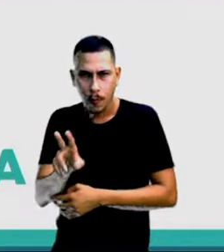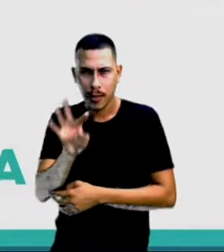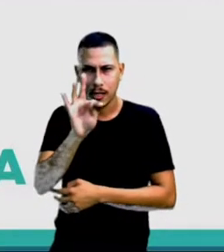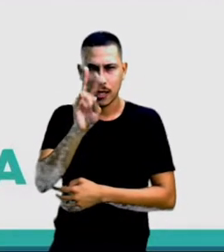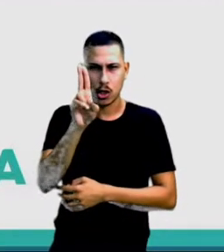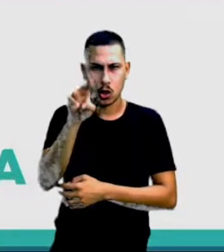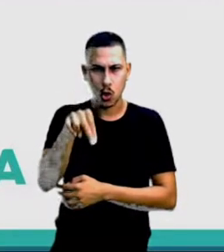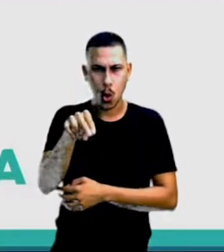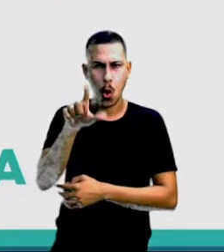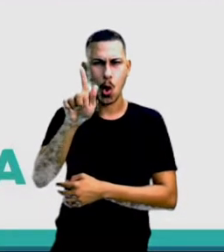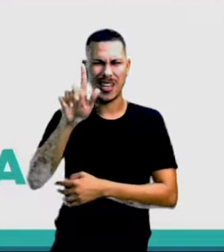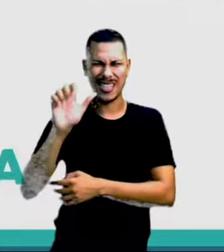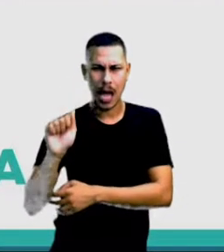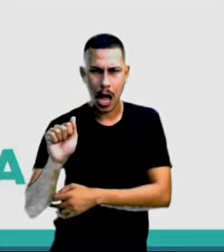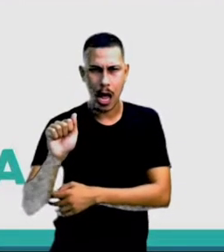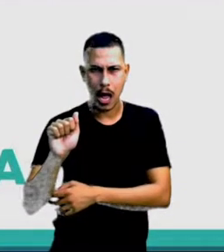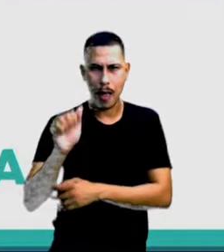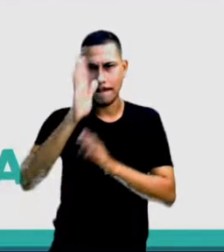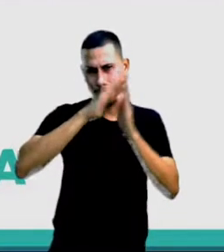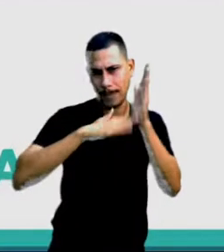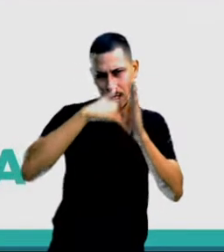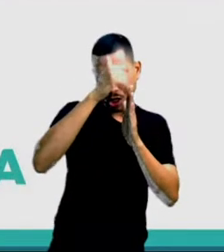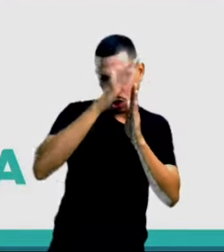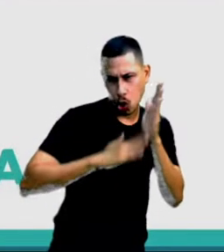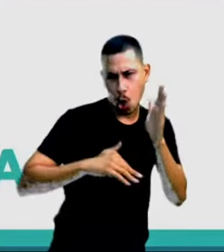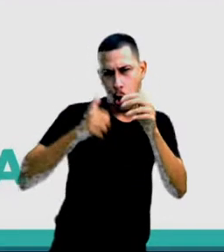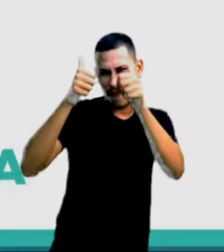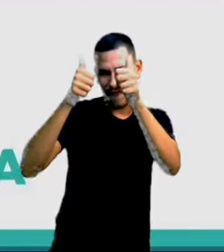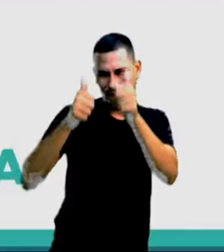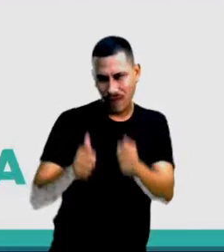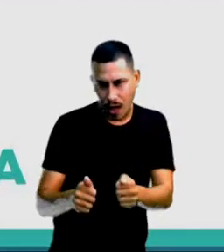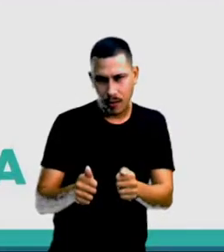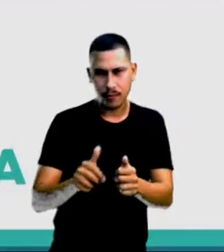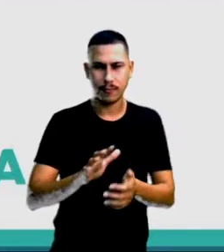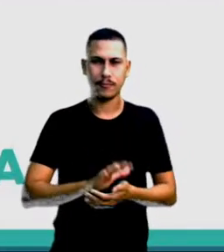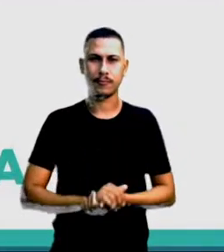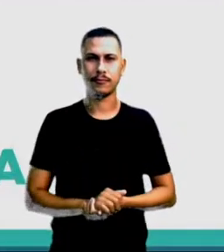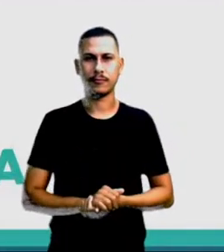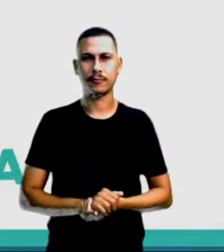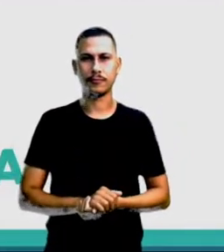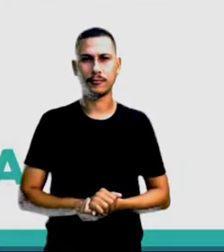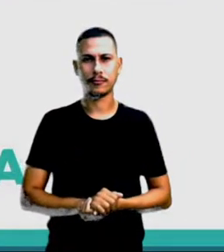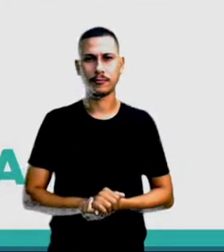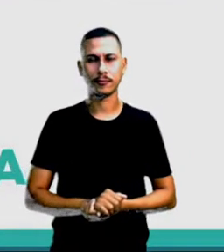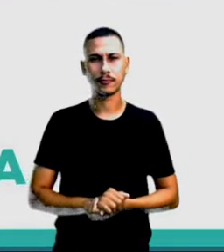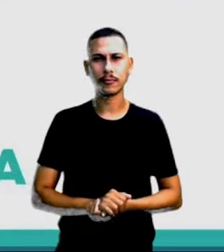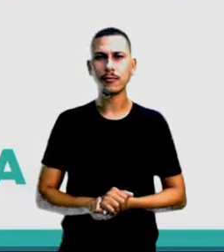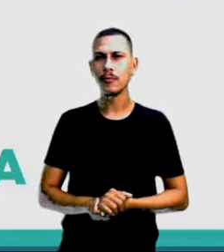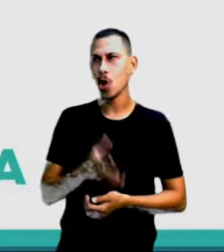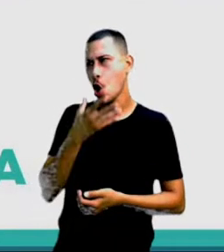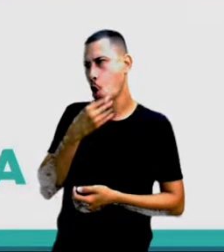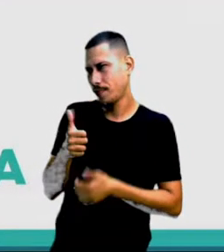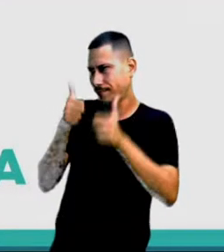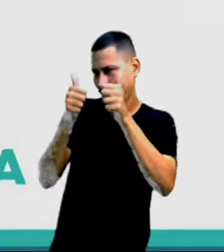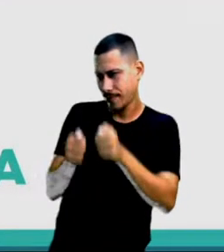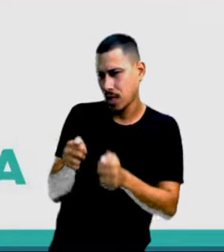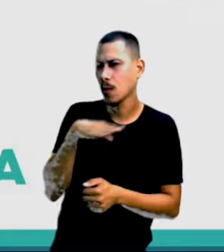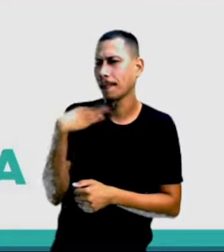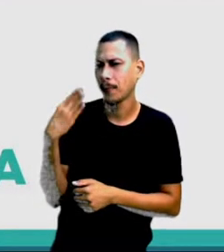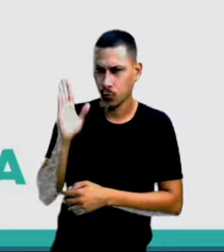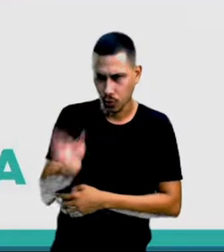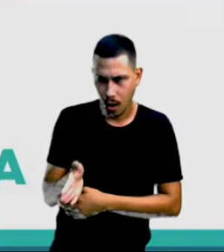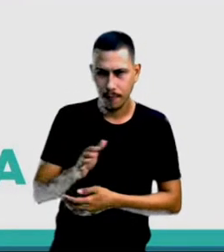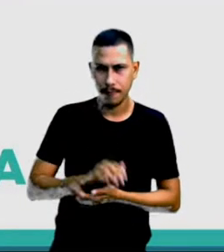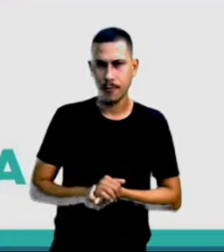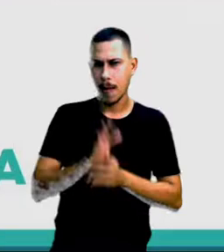Ele é um pintor, escultor e um artista performático. Ele faz performance, fazia. Tunga morreu. Na obra